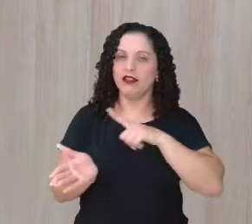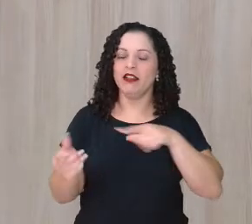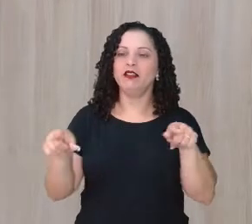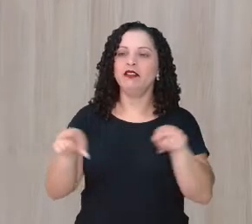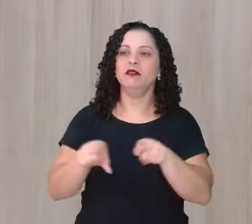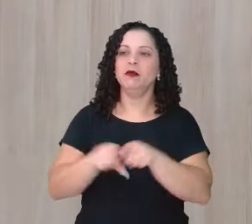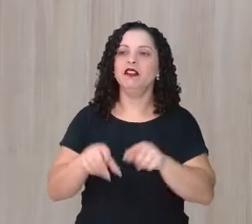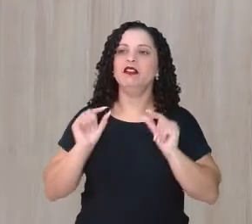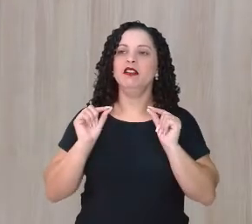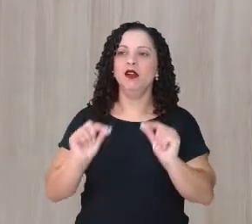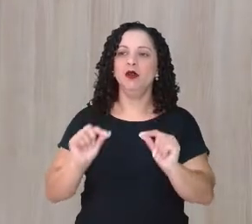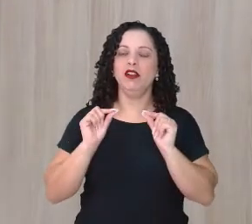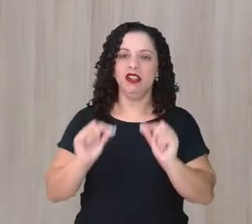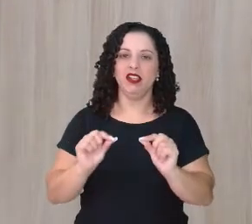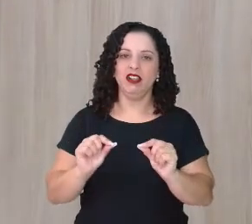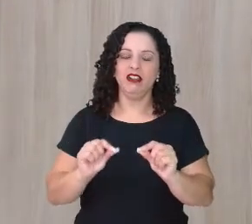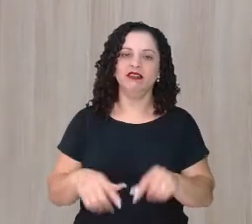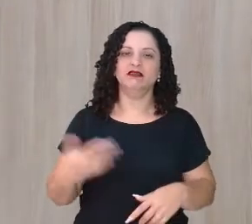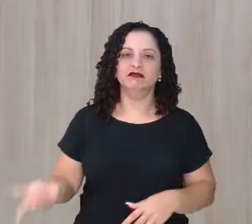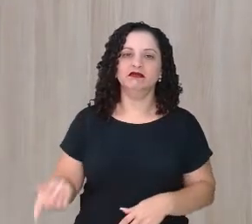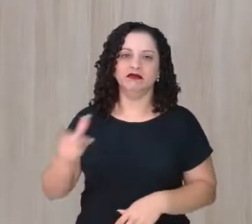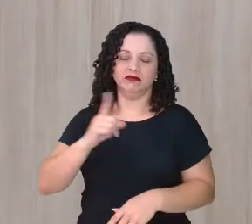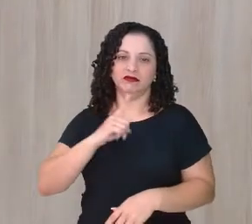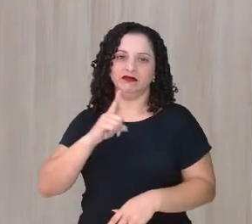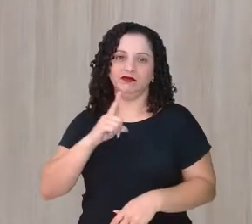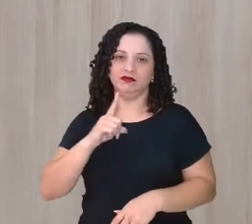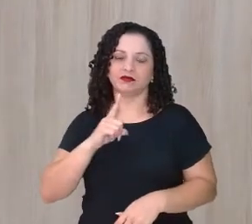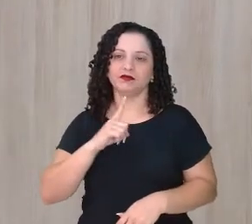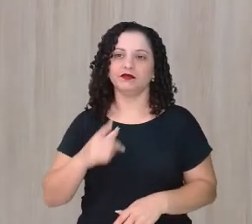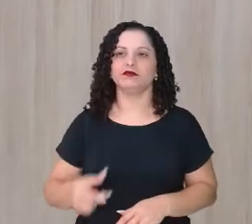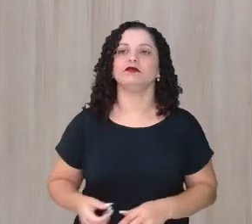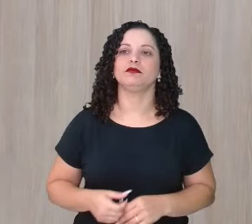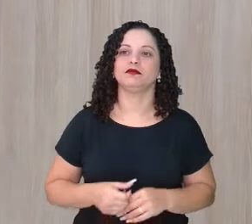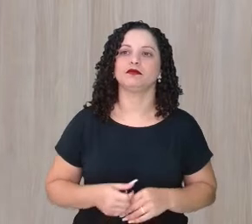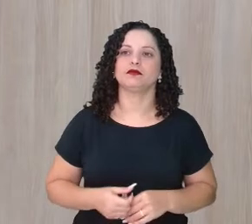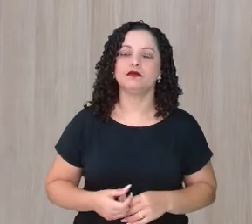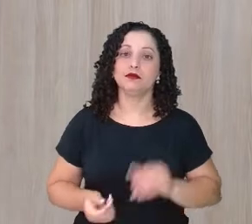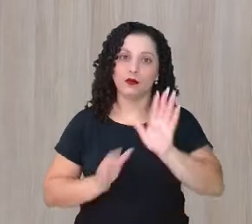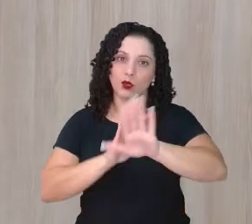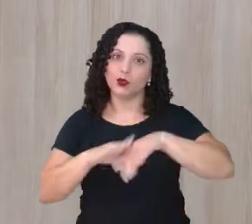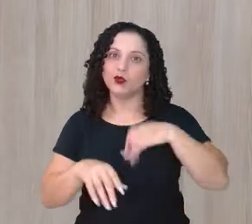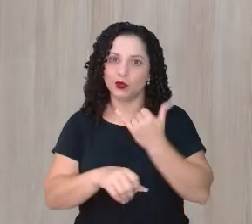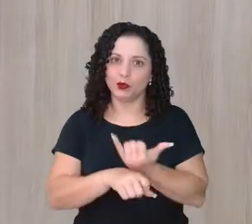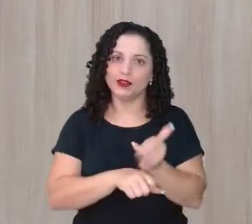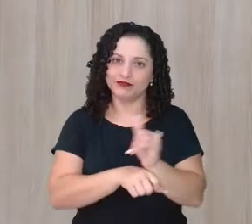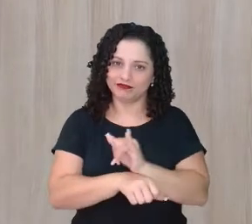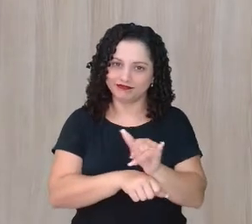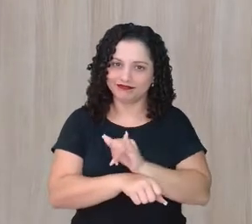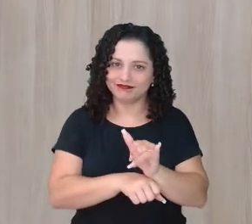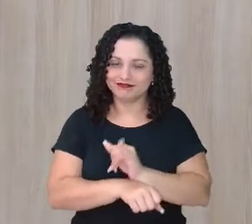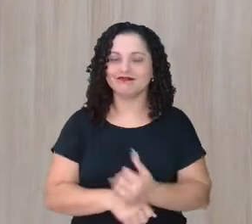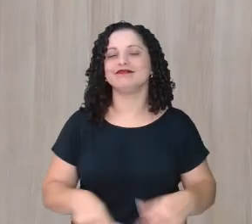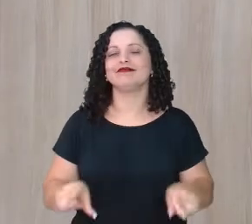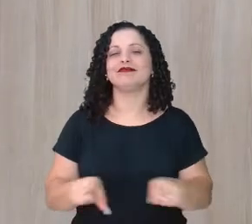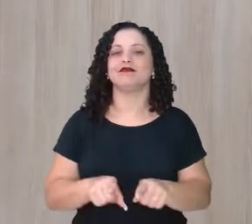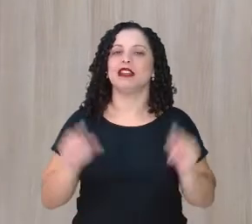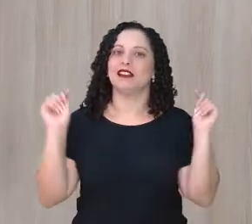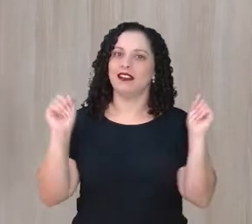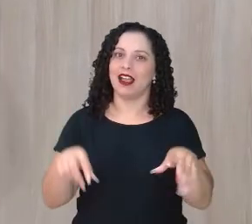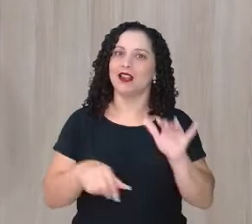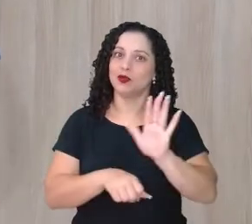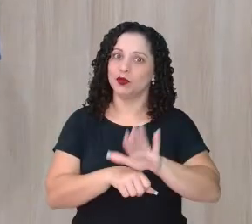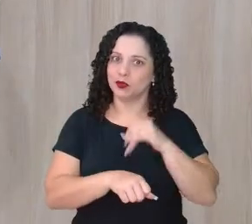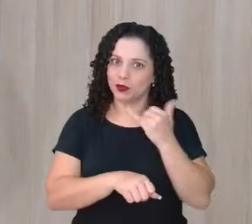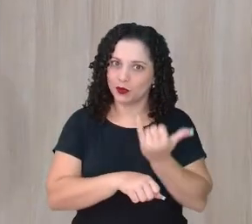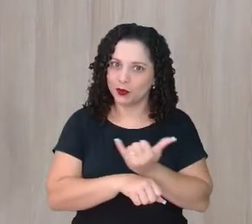temos também a oportunidade de, enquanto vocês não conseguem, entrar pelo YouTube. Não esquecendo que lá no YouTube também